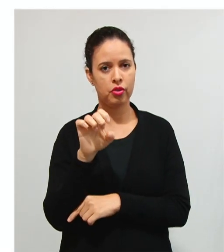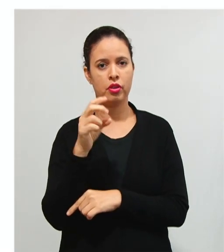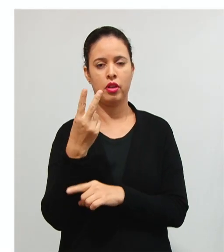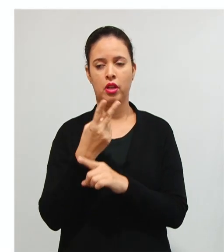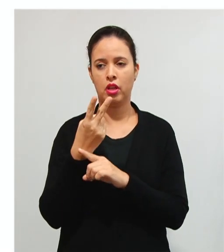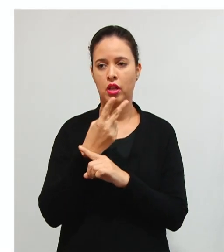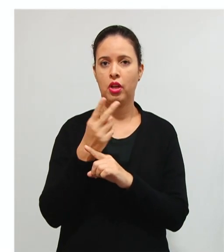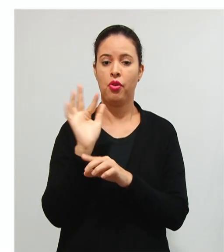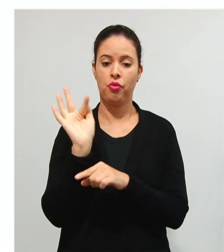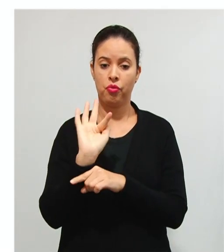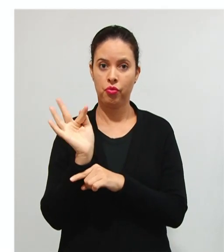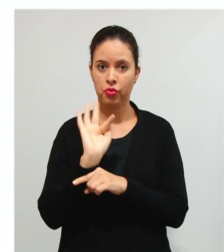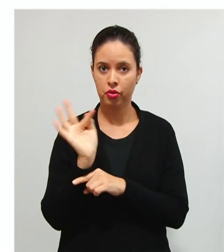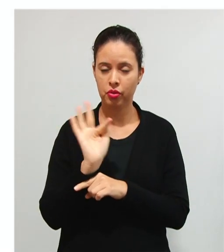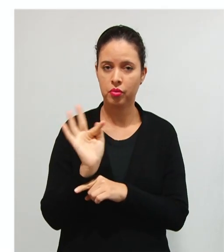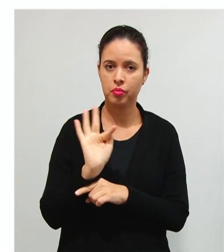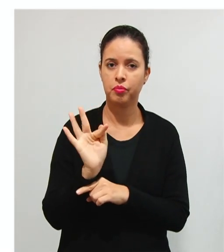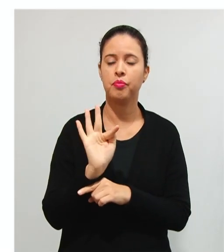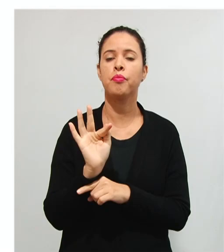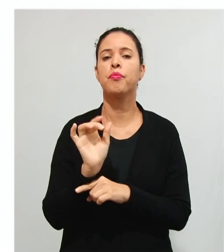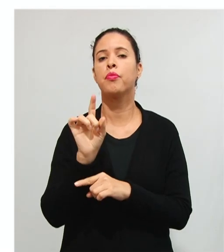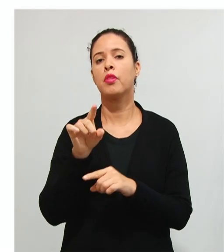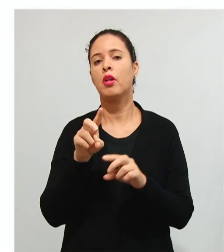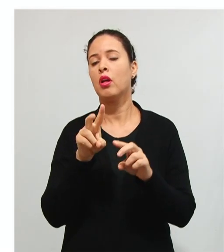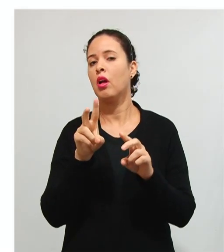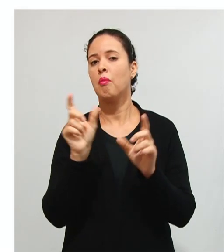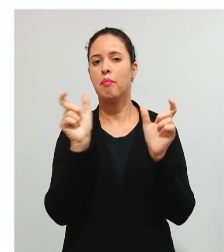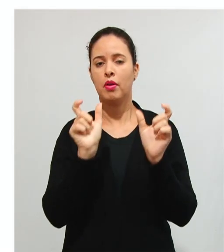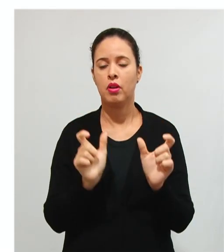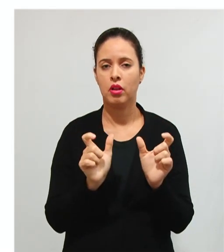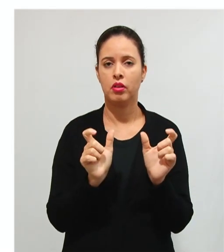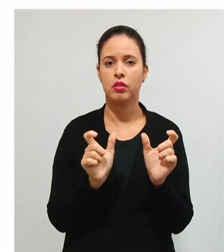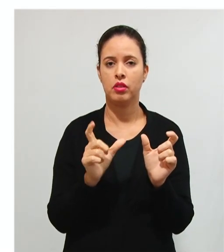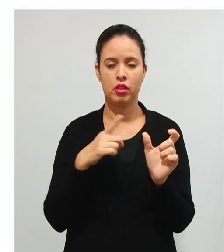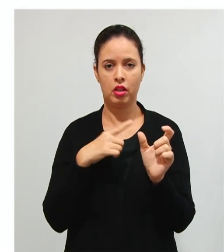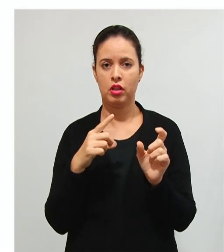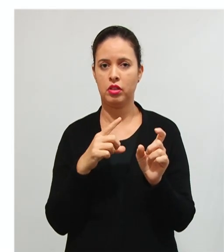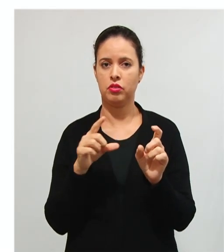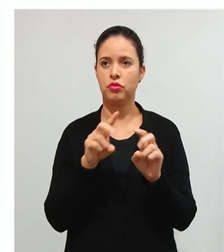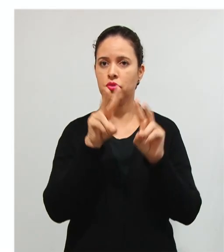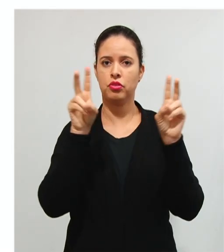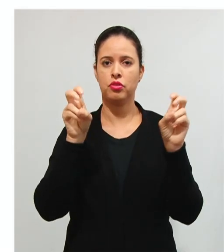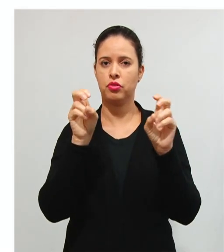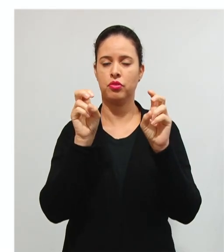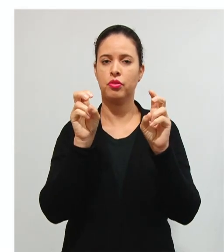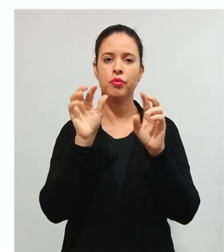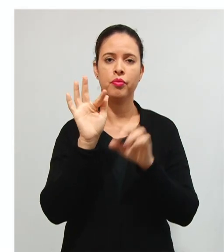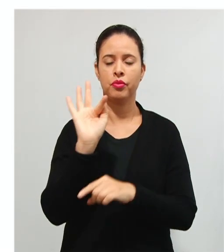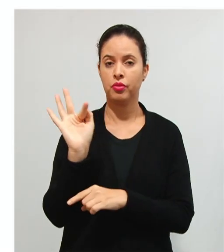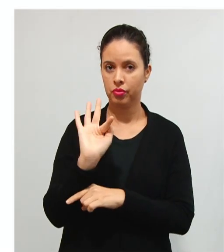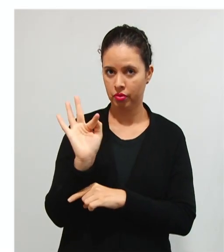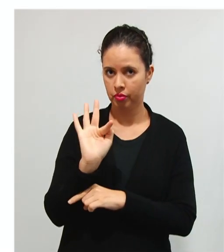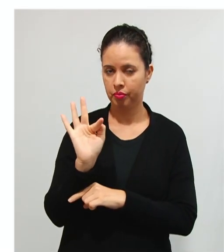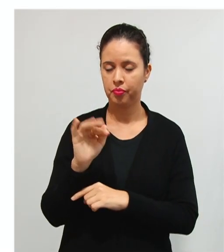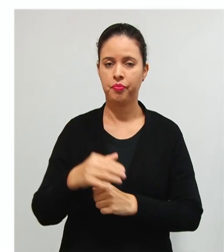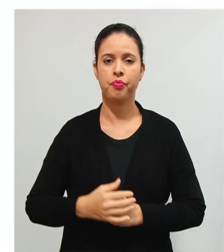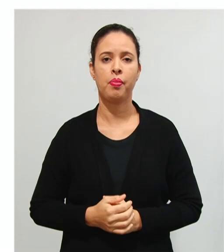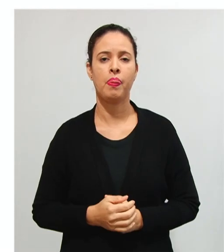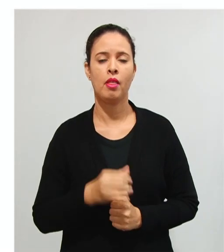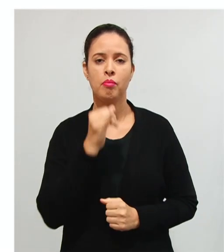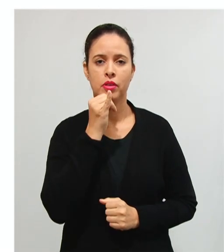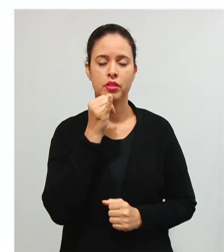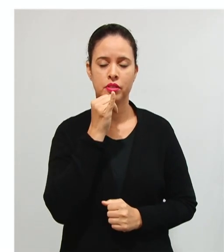determinados filmes. Ele vai restringir ao termo se esse termo estiver no título de um filme, por exemplo. Então, posso colocar lá, move,